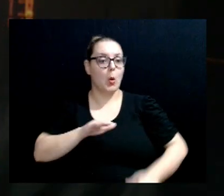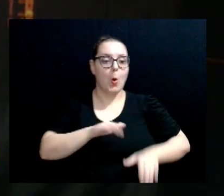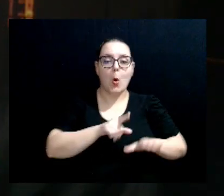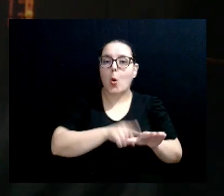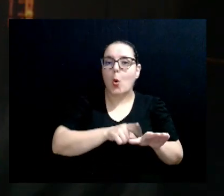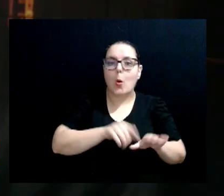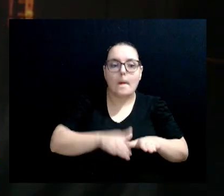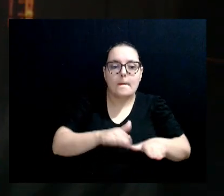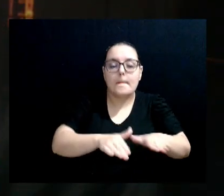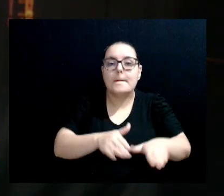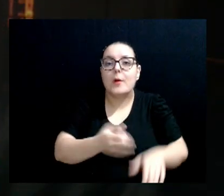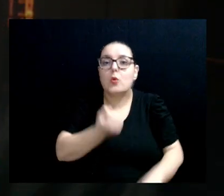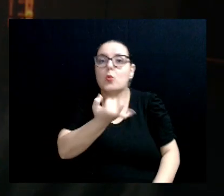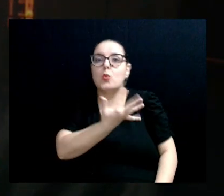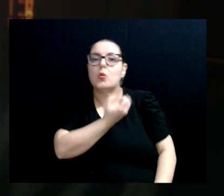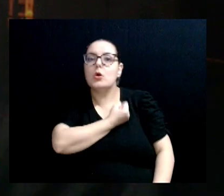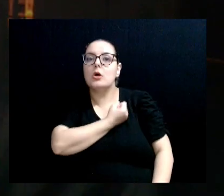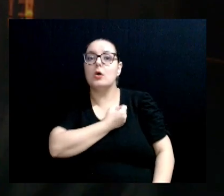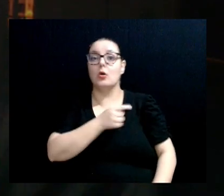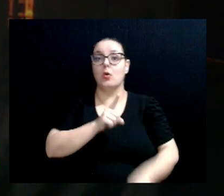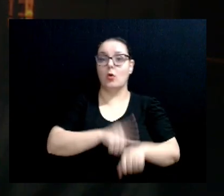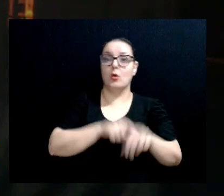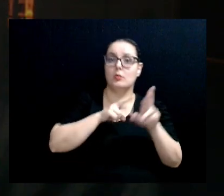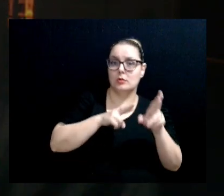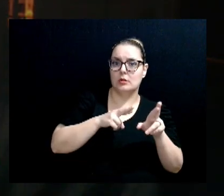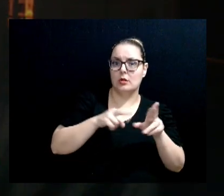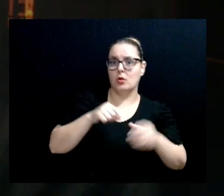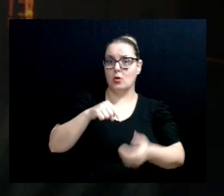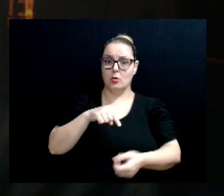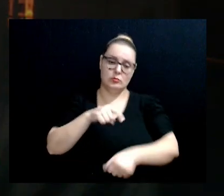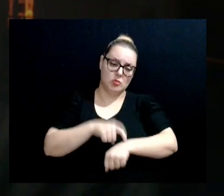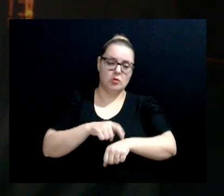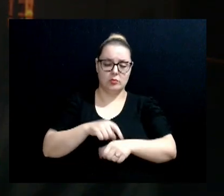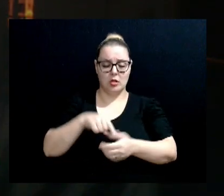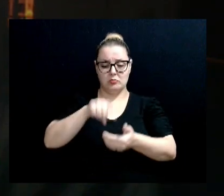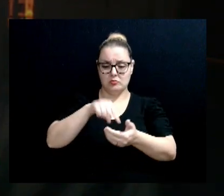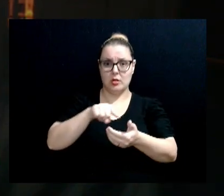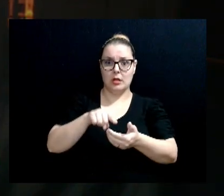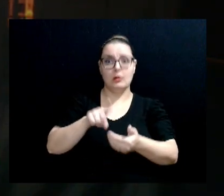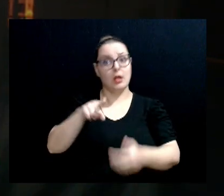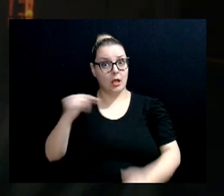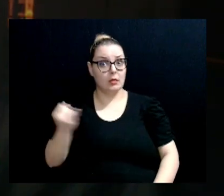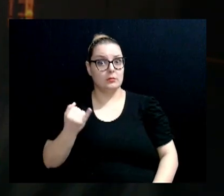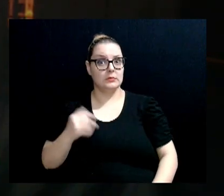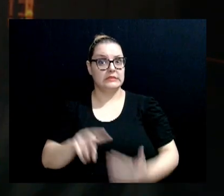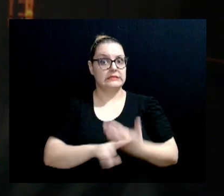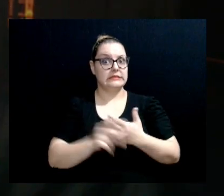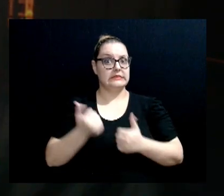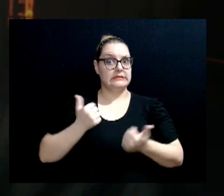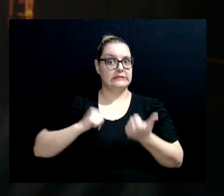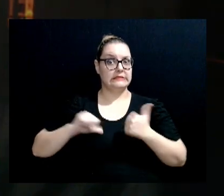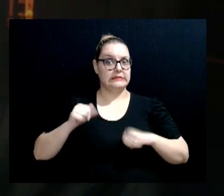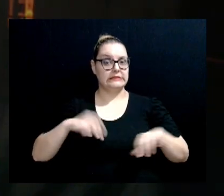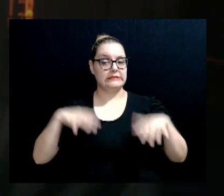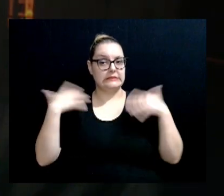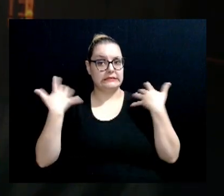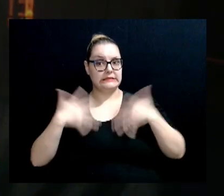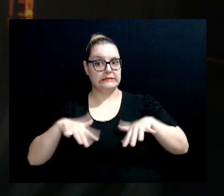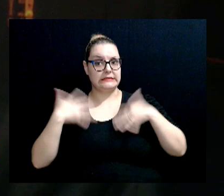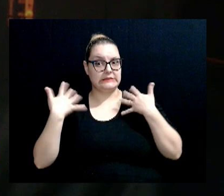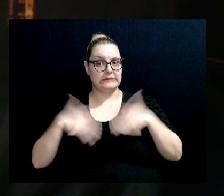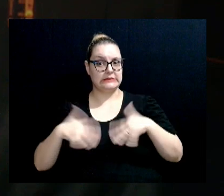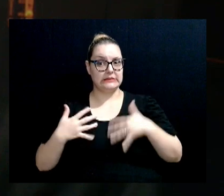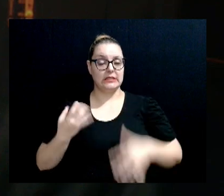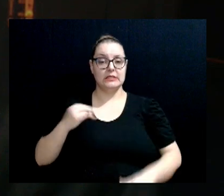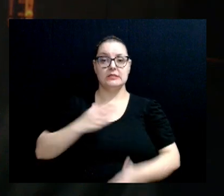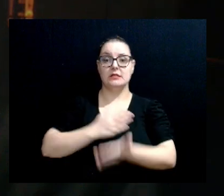sono, tempos de tela, são importantes, mas pode gerar ansiedade se a gente começar a